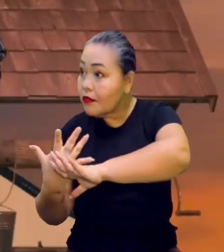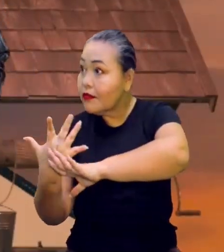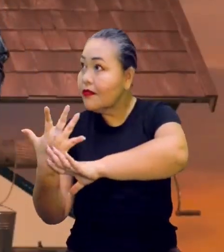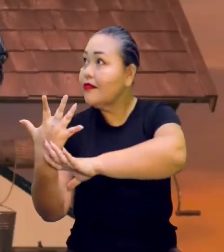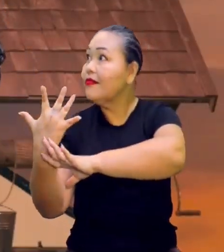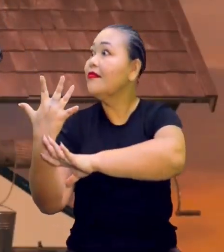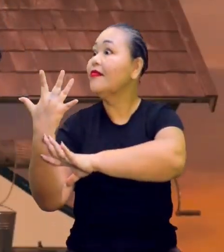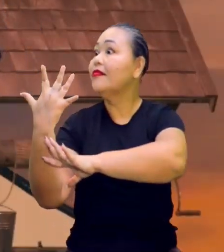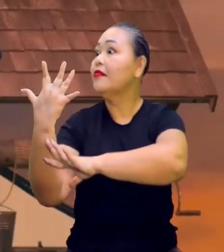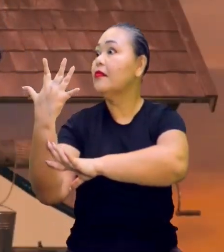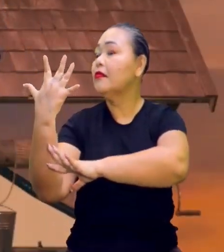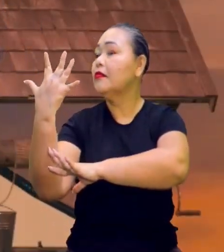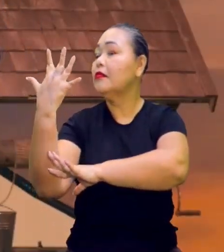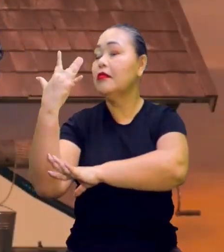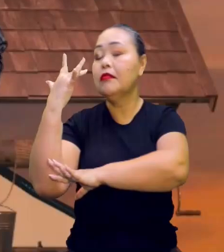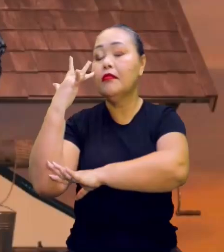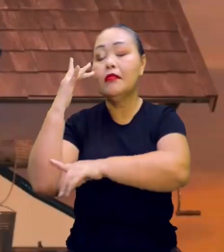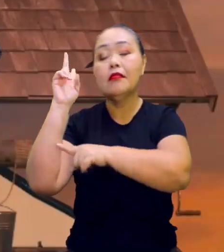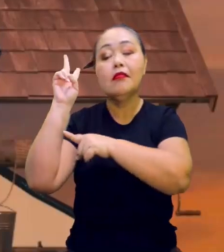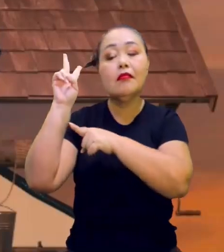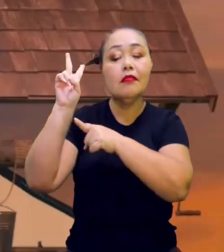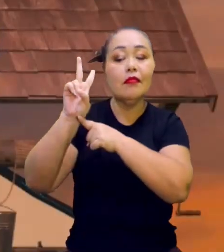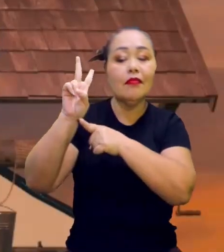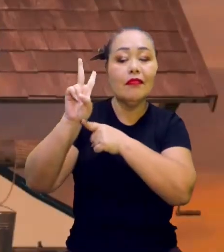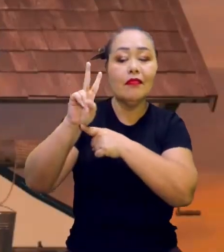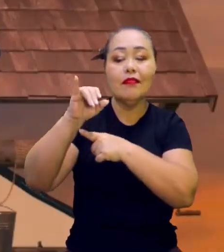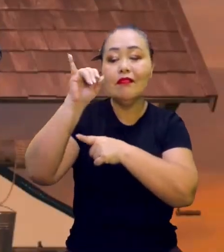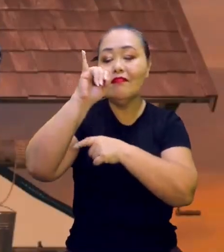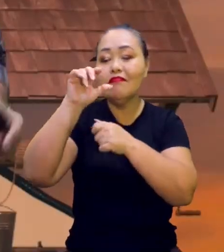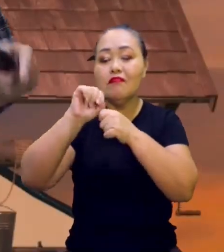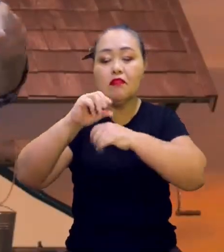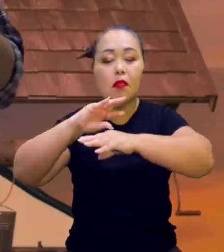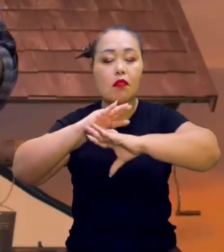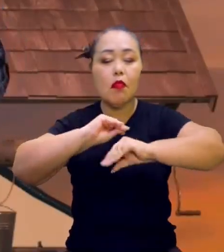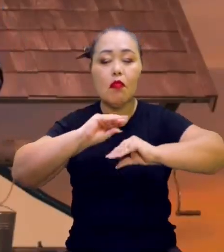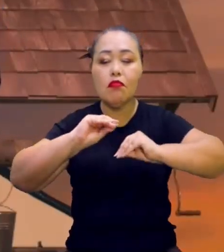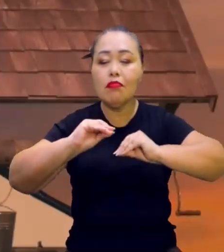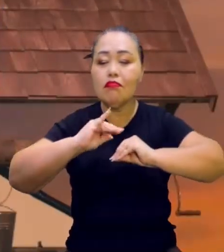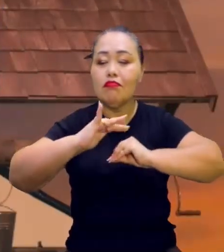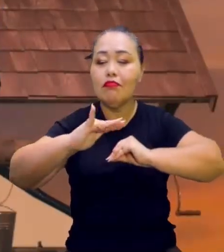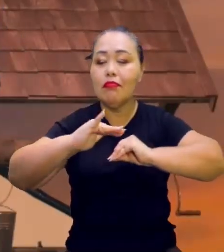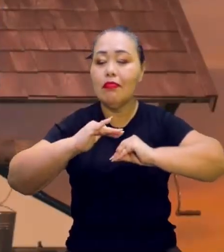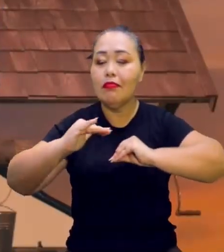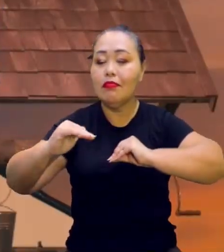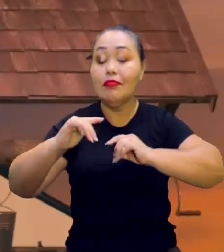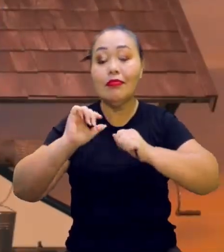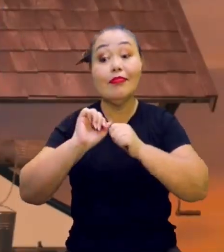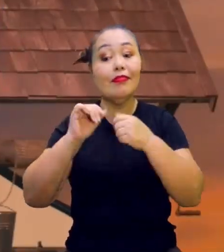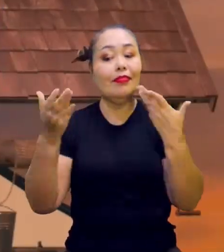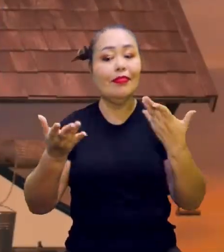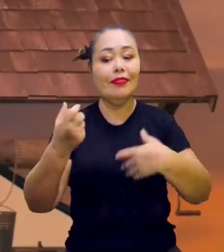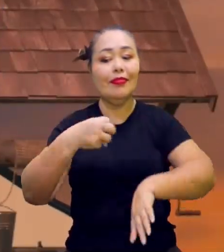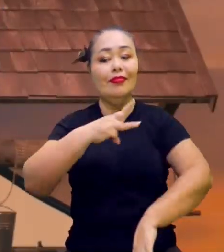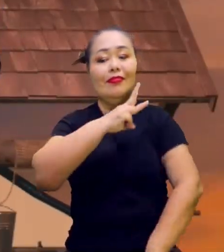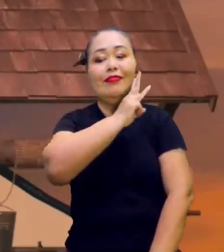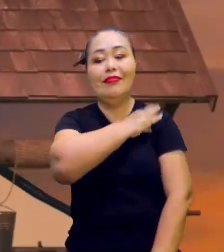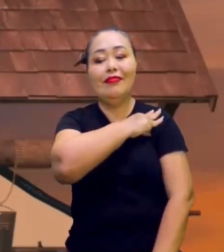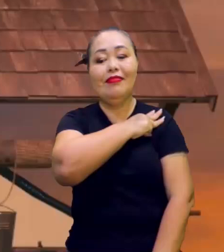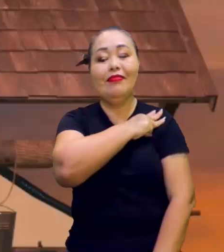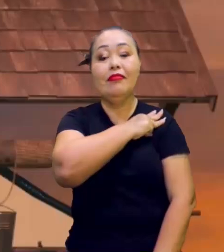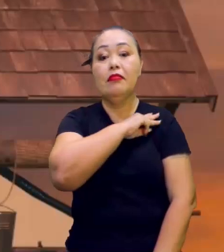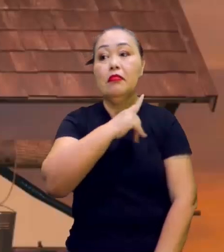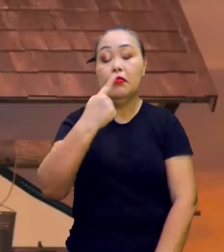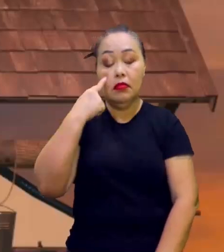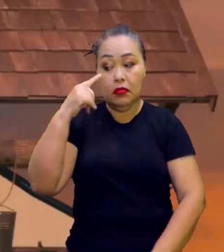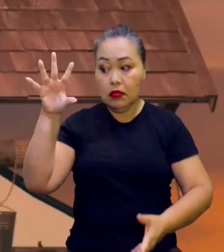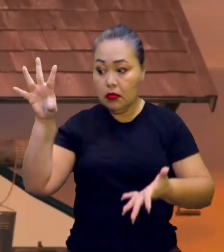plantações, silvicultura, pastagens. E agora, no terceiro ano, nós vamos fazer a